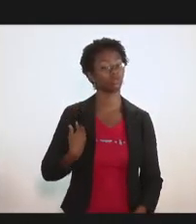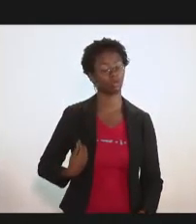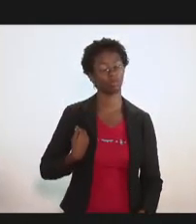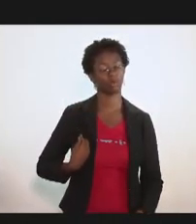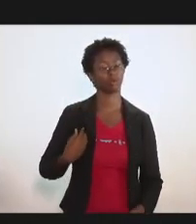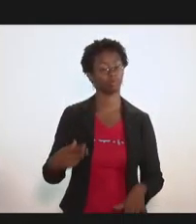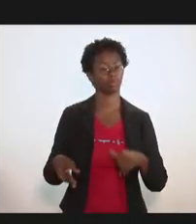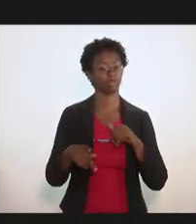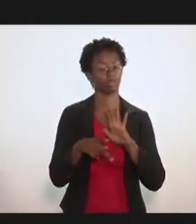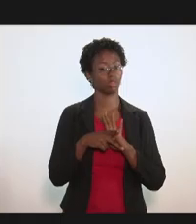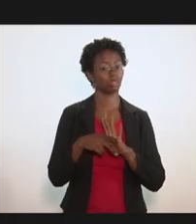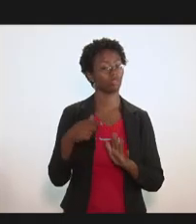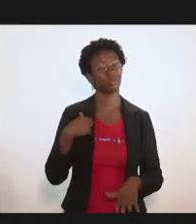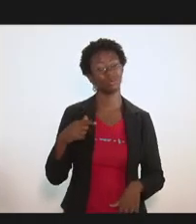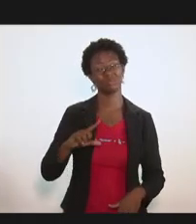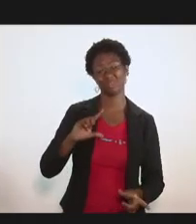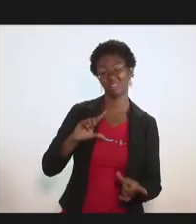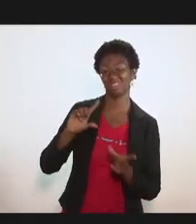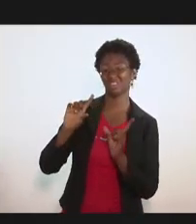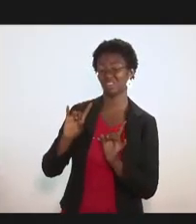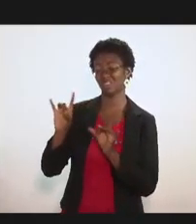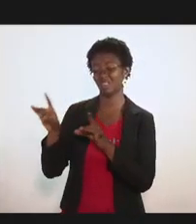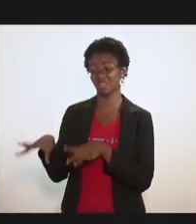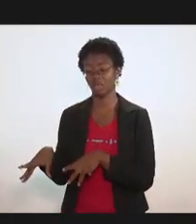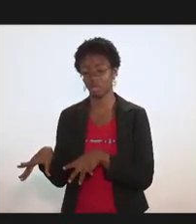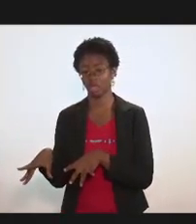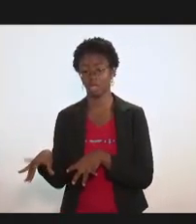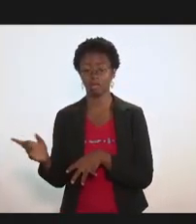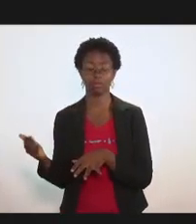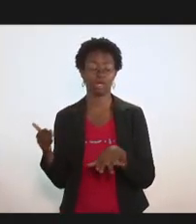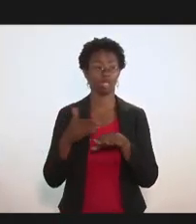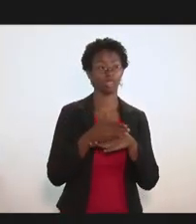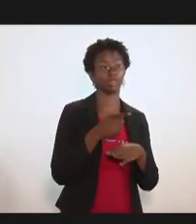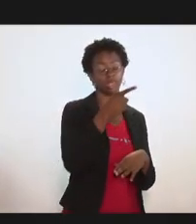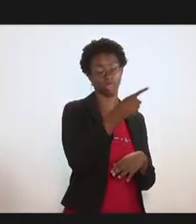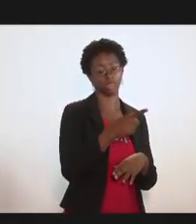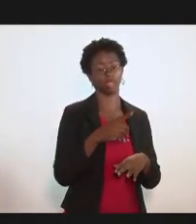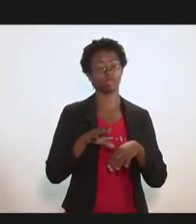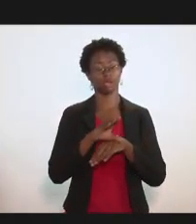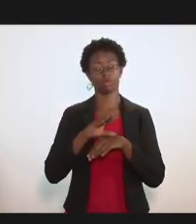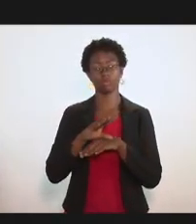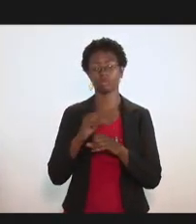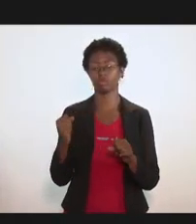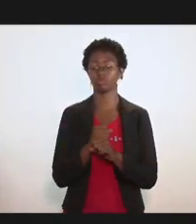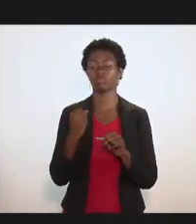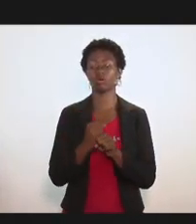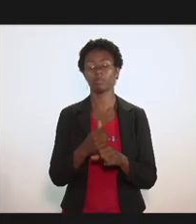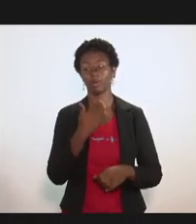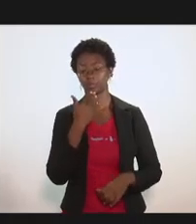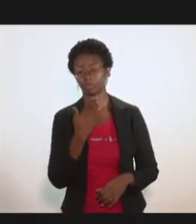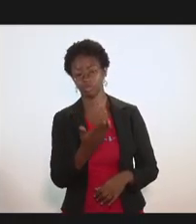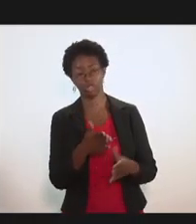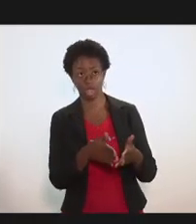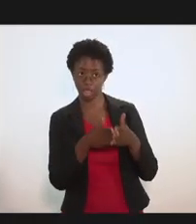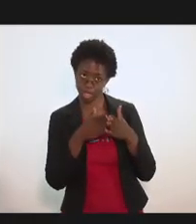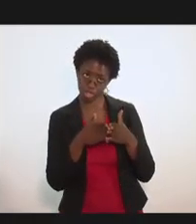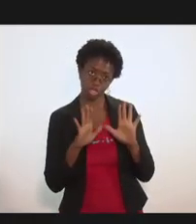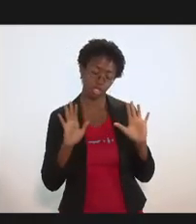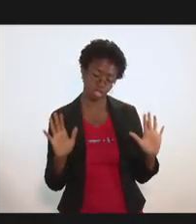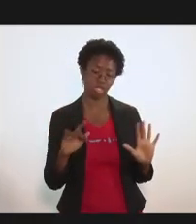Valdec também possa estar assumindo aí a primeira suplência nesse momento. Vai haver agora a instalação da Comissão de